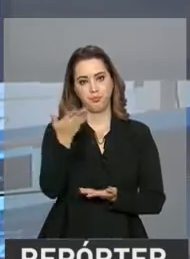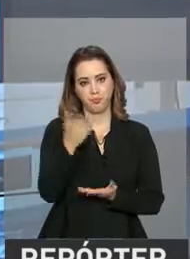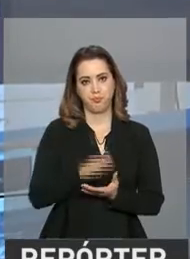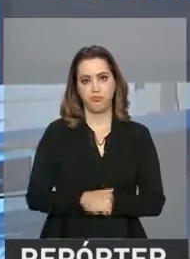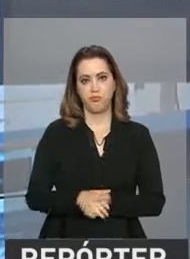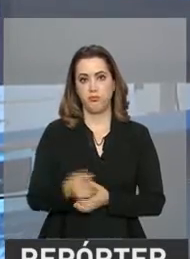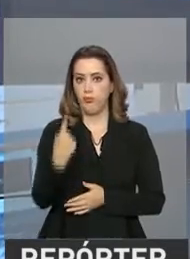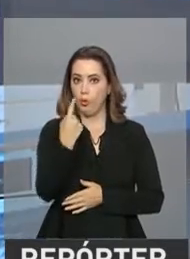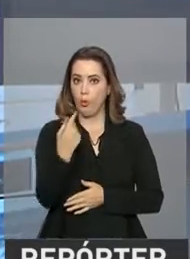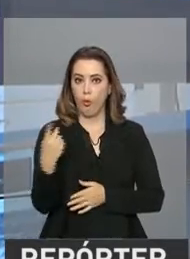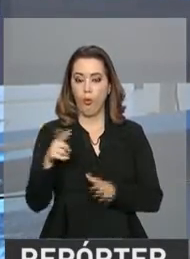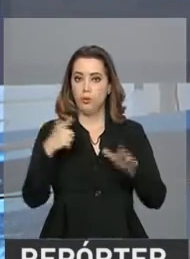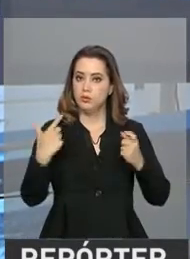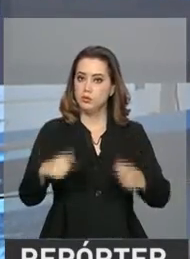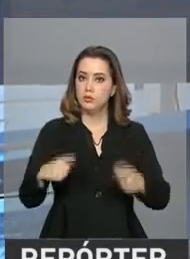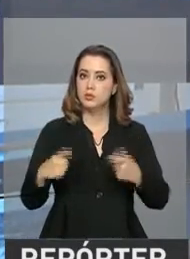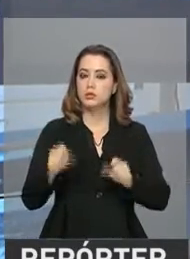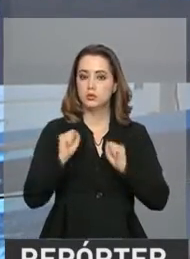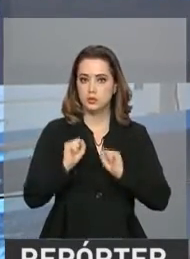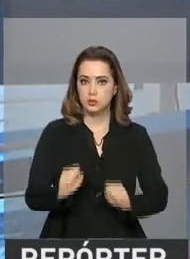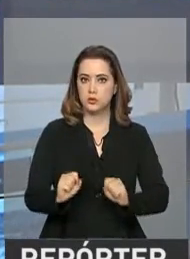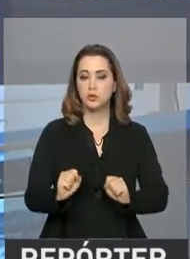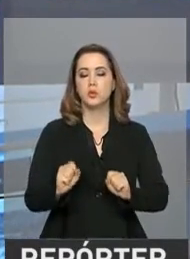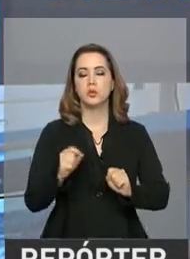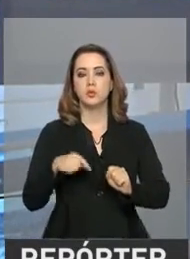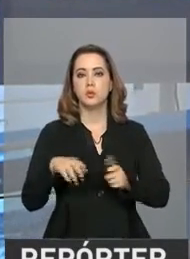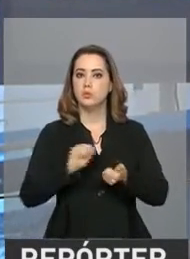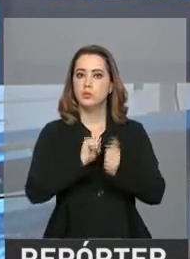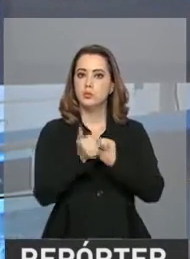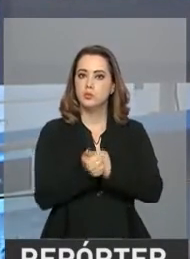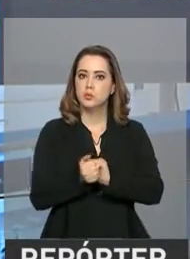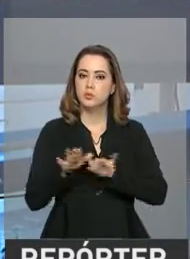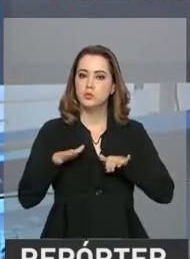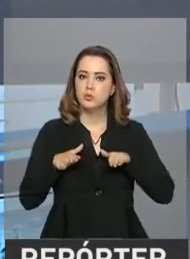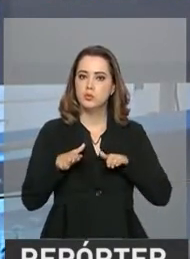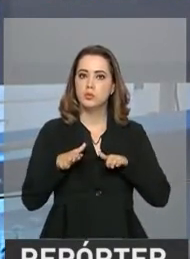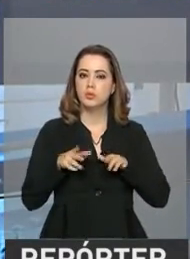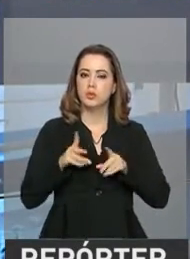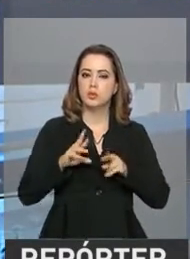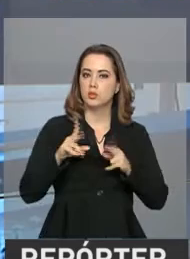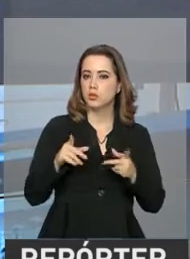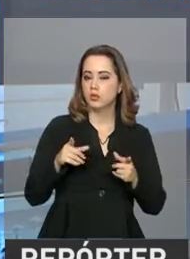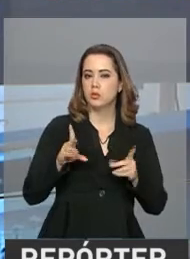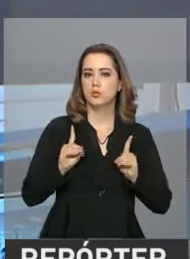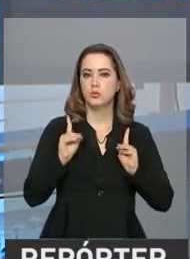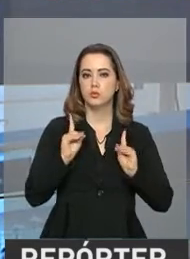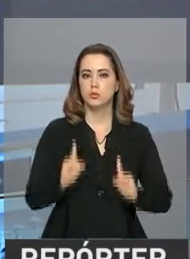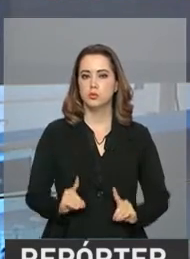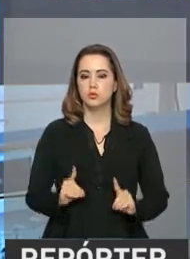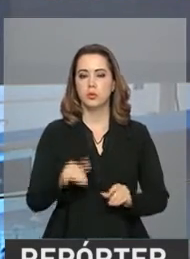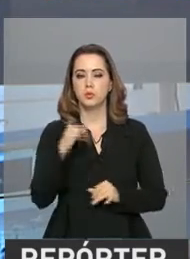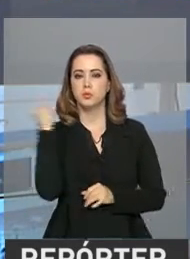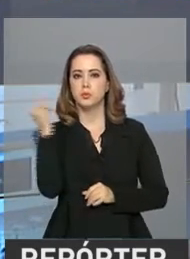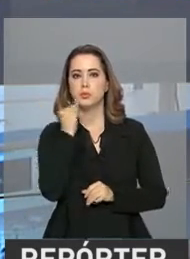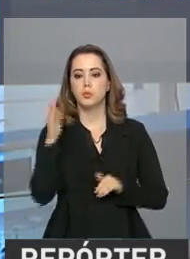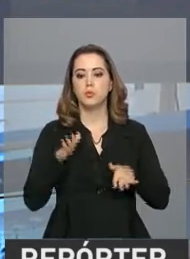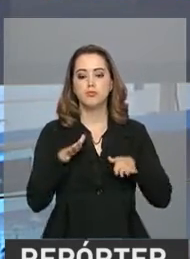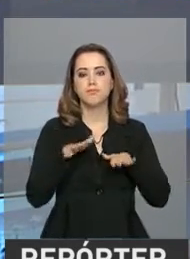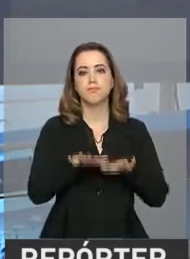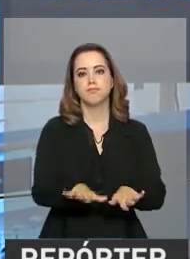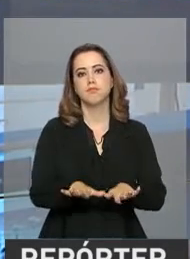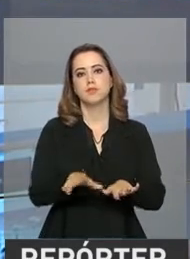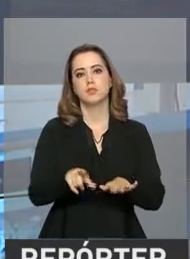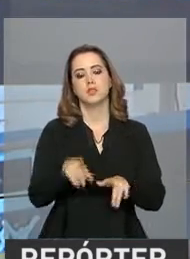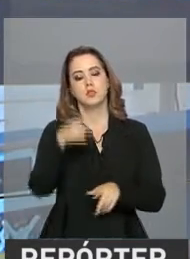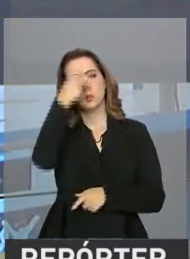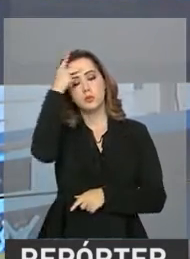que permite a prática de esportes adaptados para mostrar a importância da inclusão das pessoas com deficiência. Quem for até a Casa Brasil, no